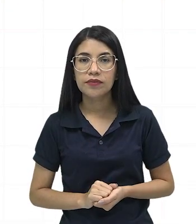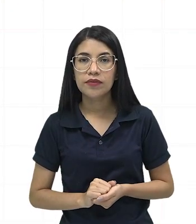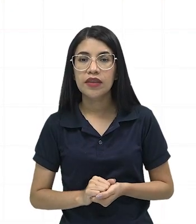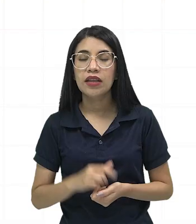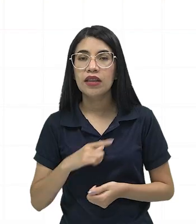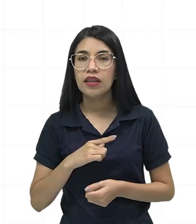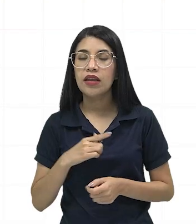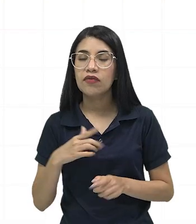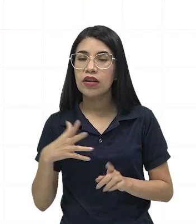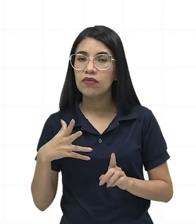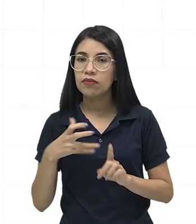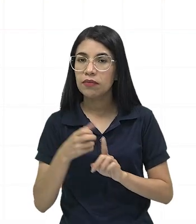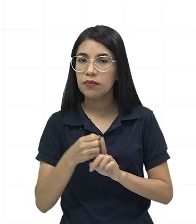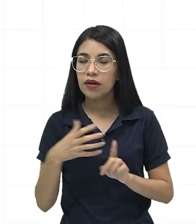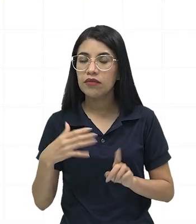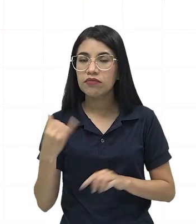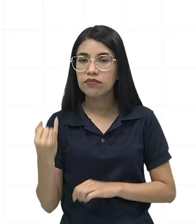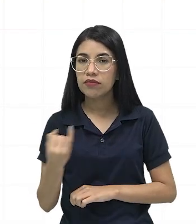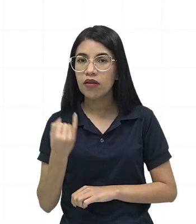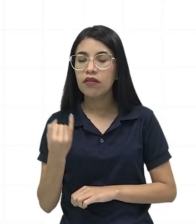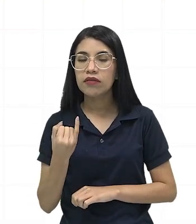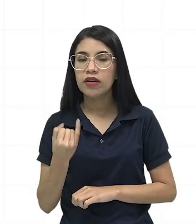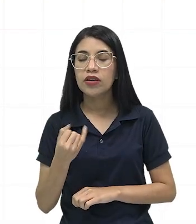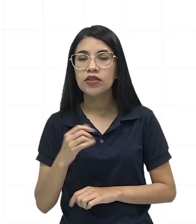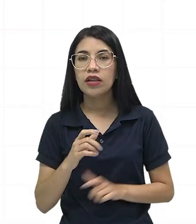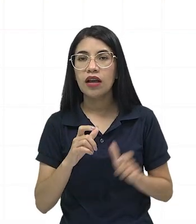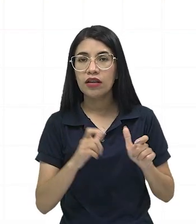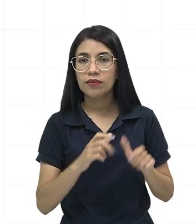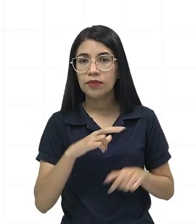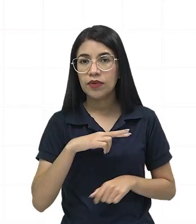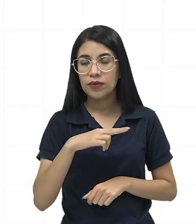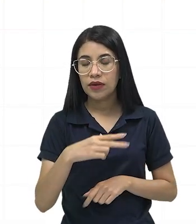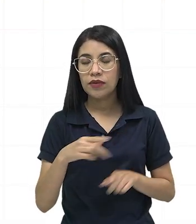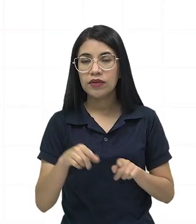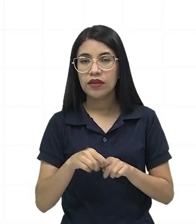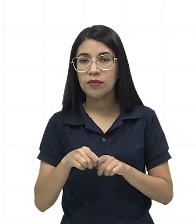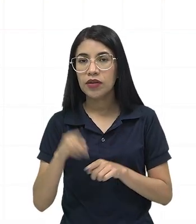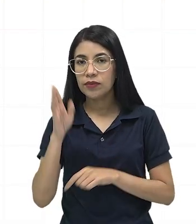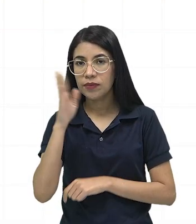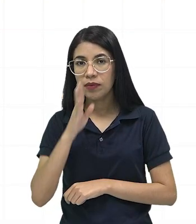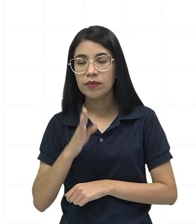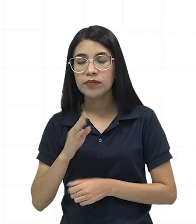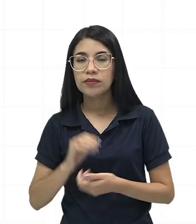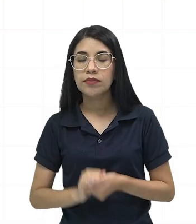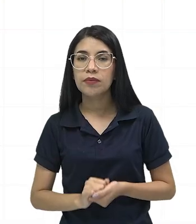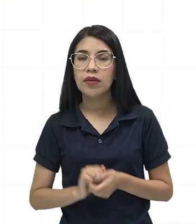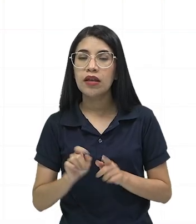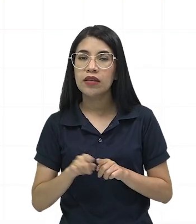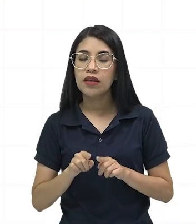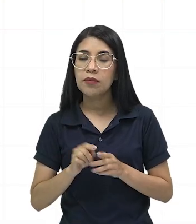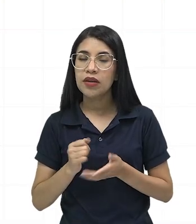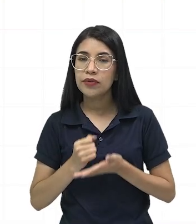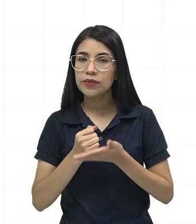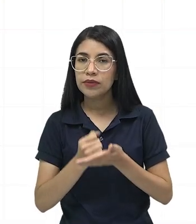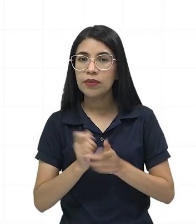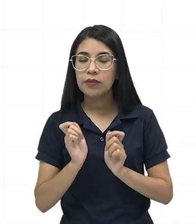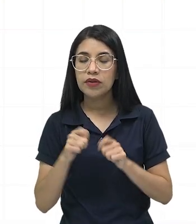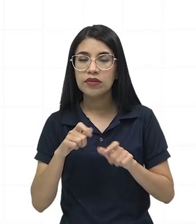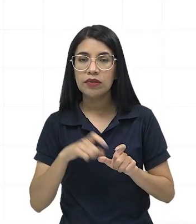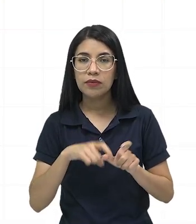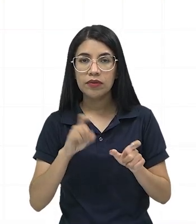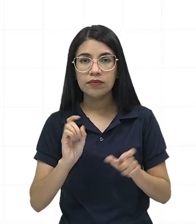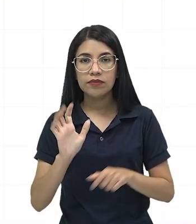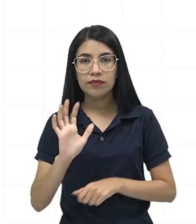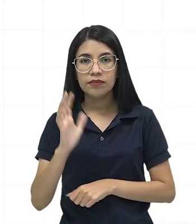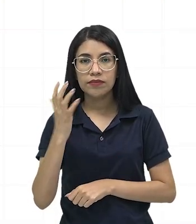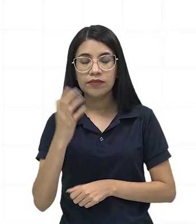teve um impacto significativo, tanto em Portugal quanto no Brasil, onde contribuiu para o processo de independência. Mas,